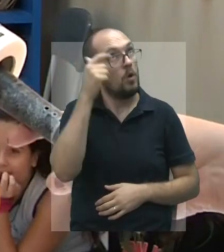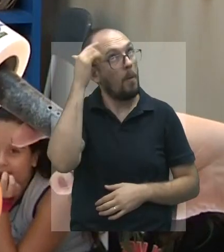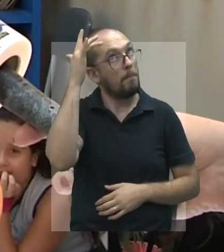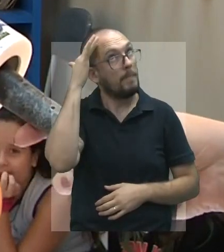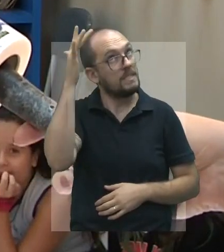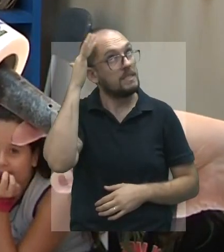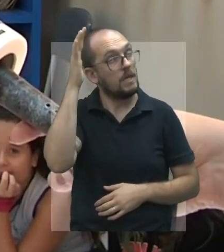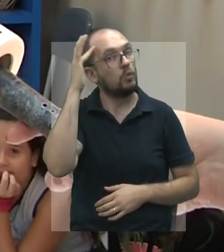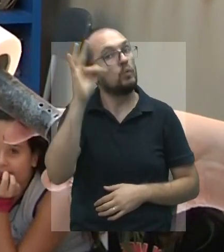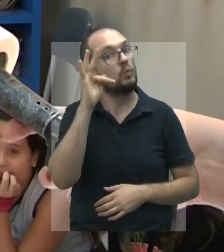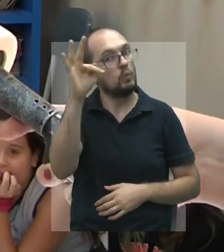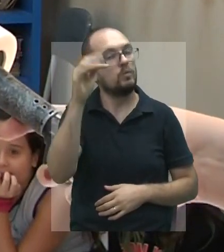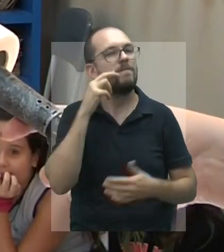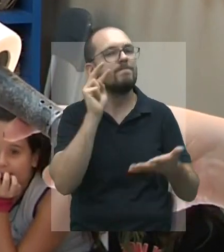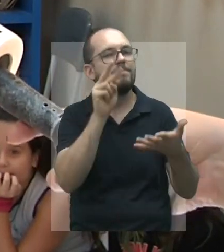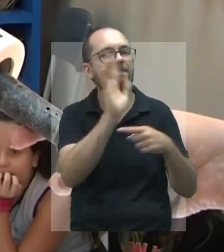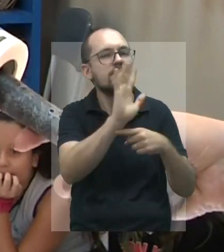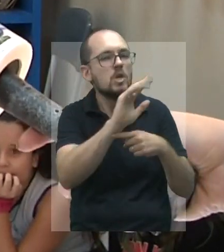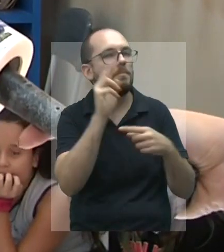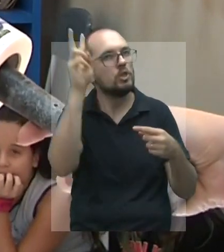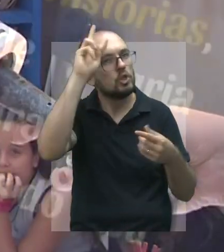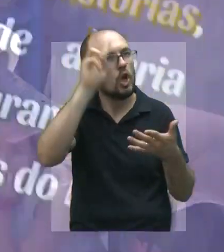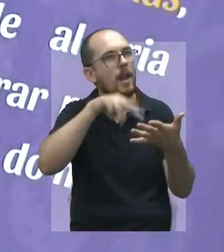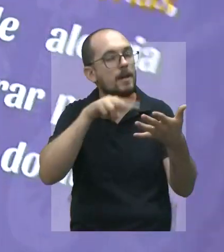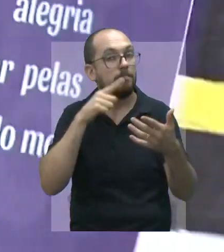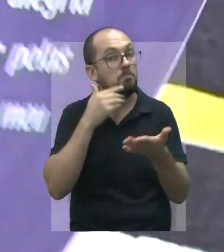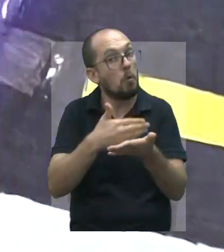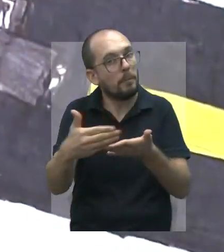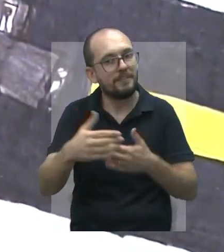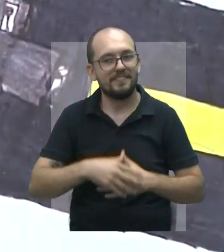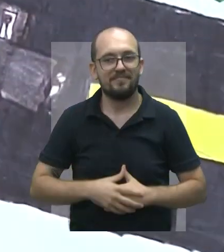várias histórias, assistindo muitos filmes. Vou começar.